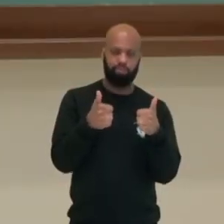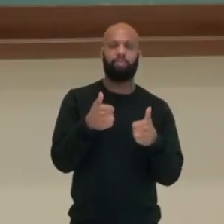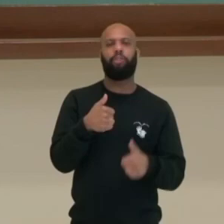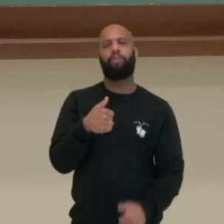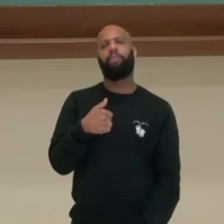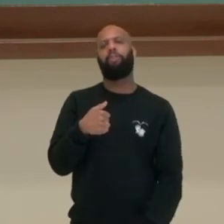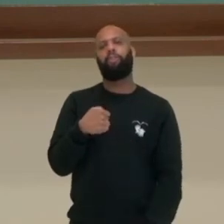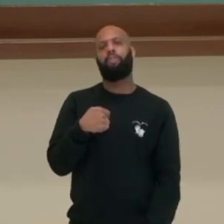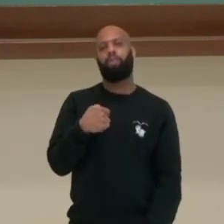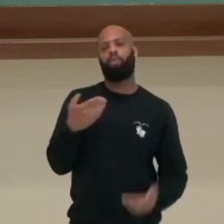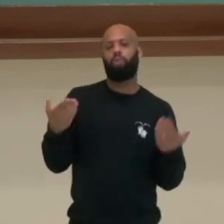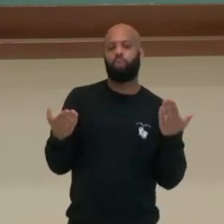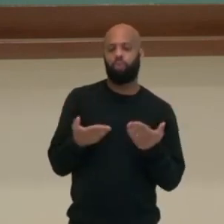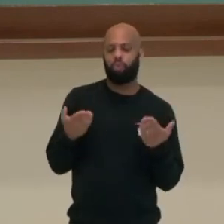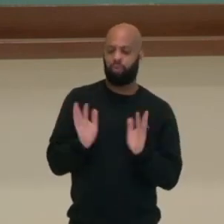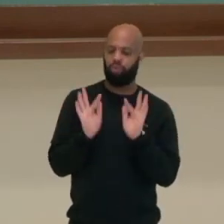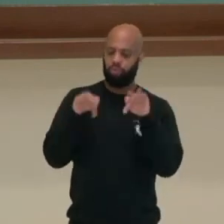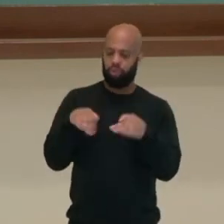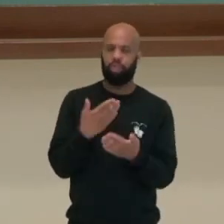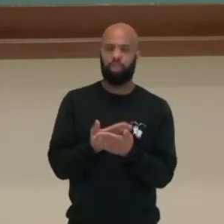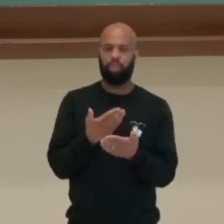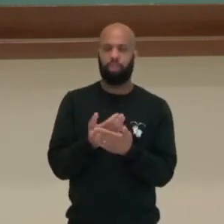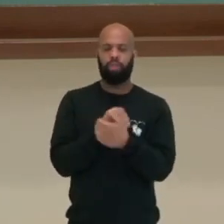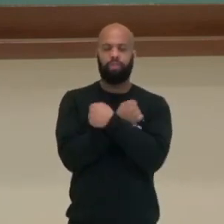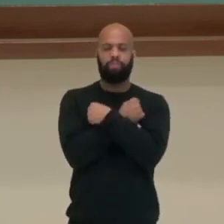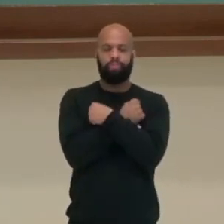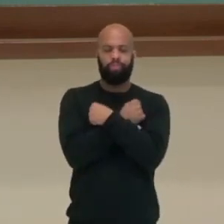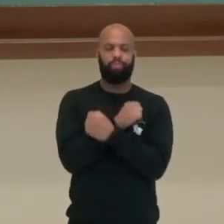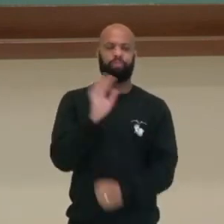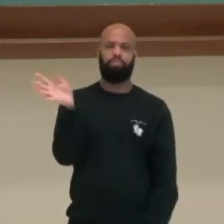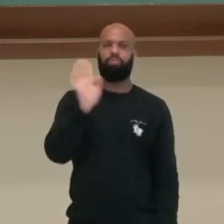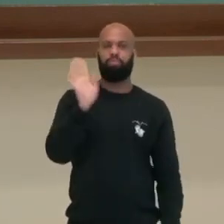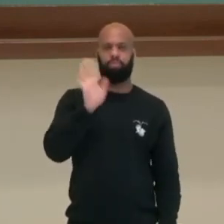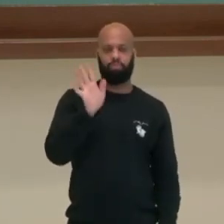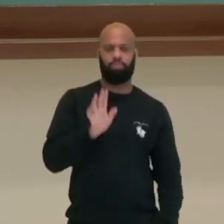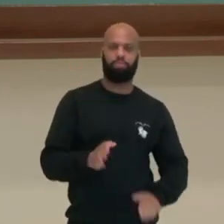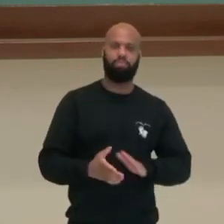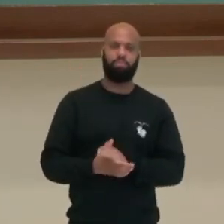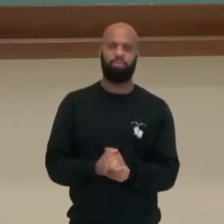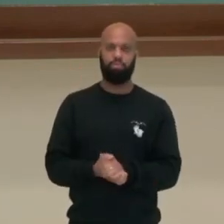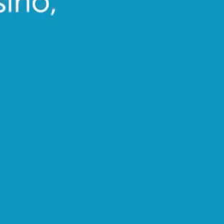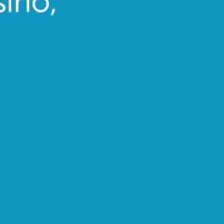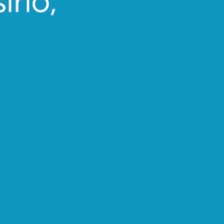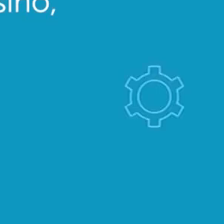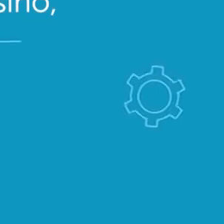Então, hoje ficamos por aqui. Um abraço para vocês e até a próxima.